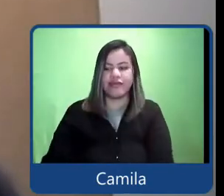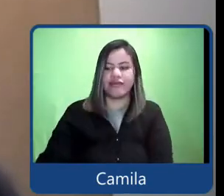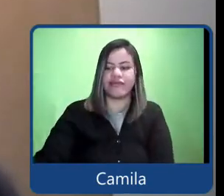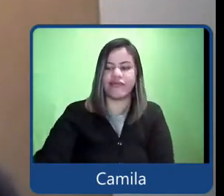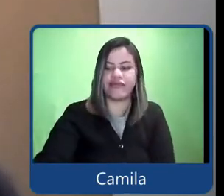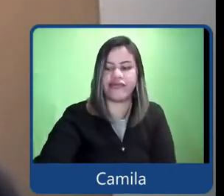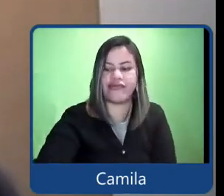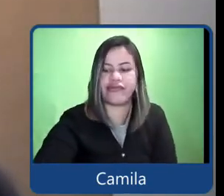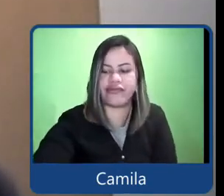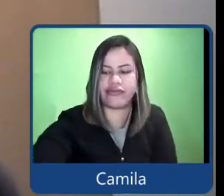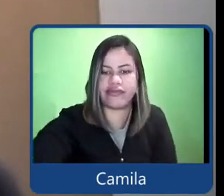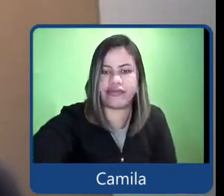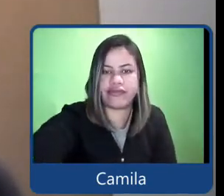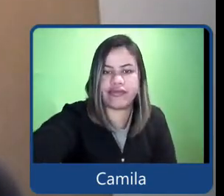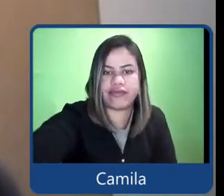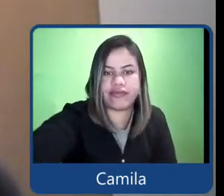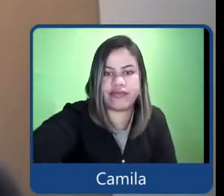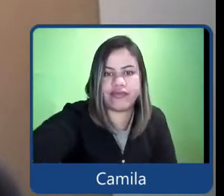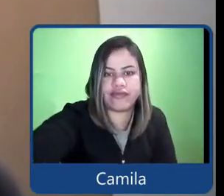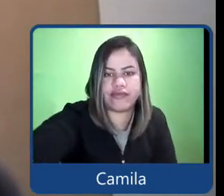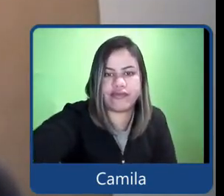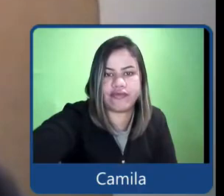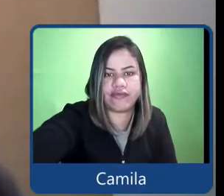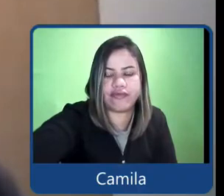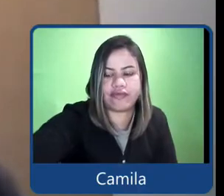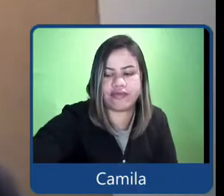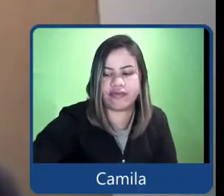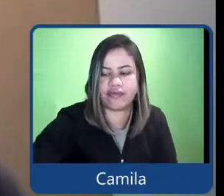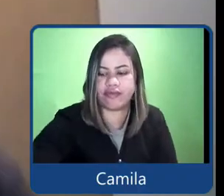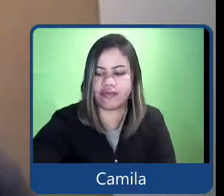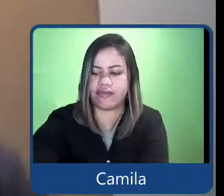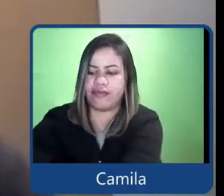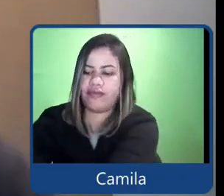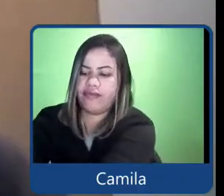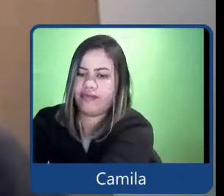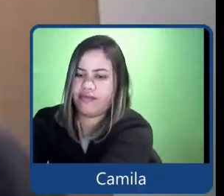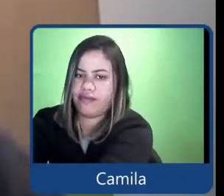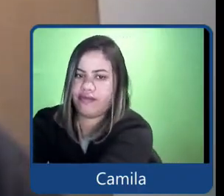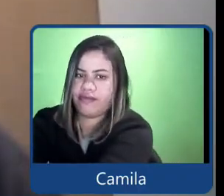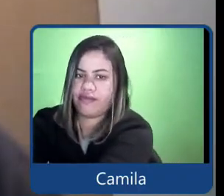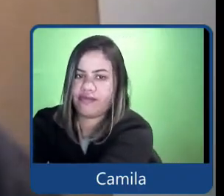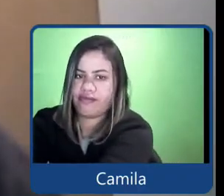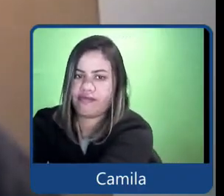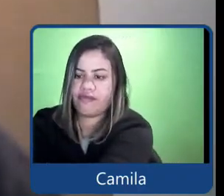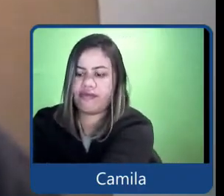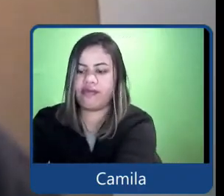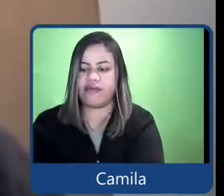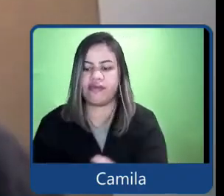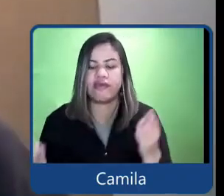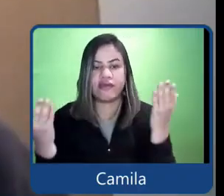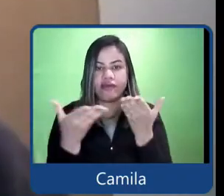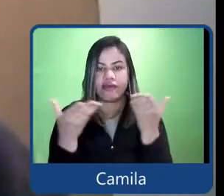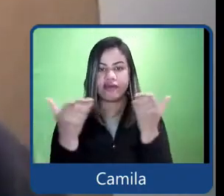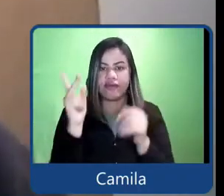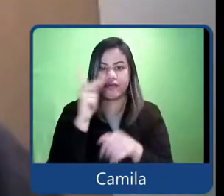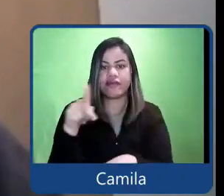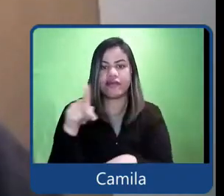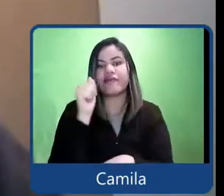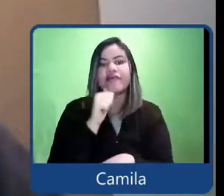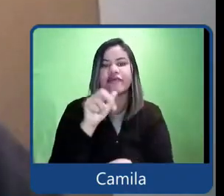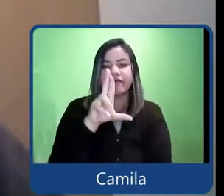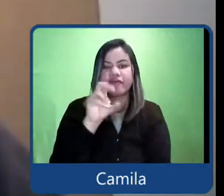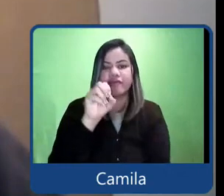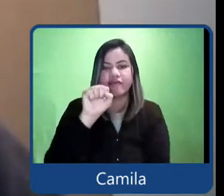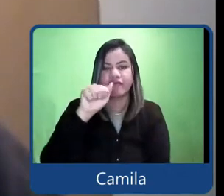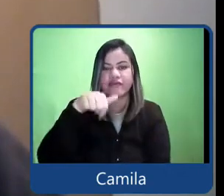responder algumas em bloco aqui. Mas nesse momento eu vou passar a palavra para a professora Rosângela Calado da Costa. A professora Rosângela